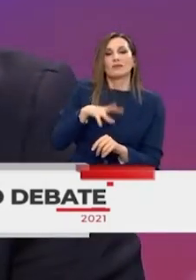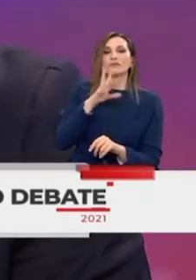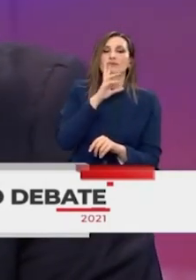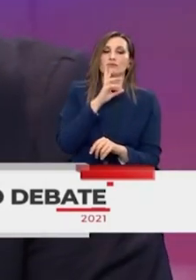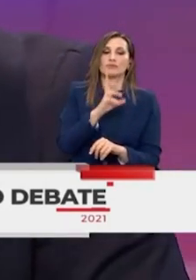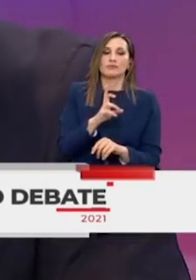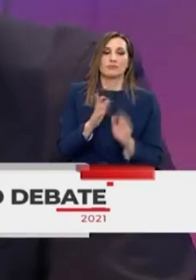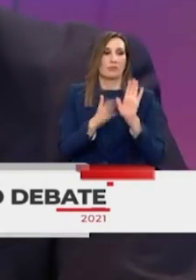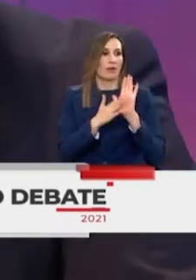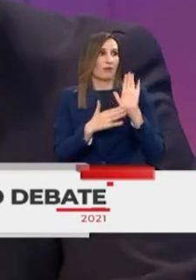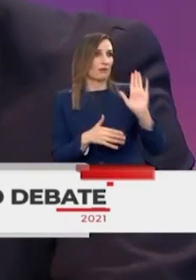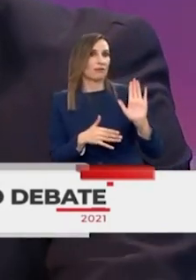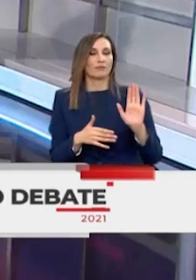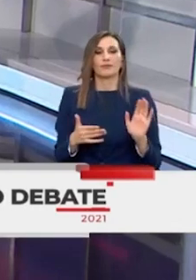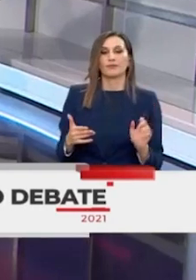que... Está aqui.